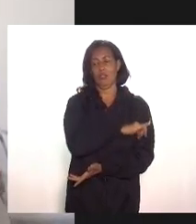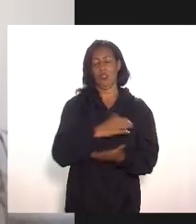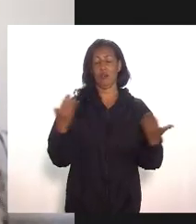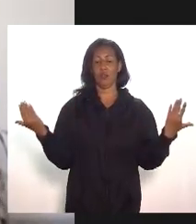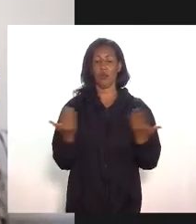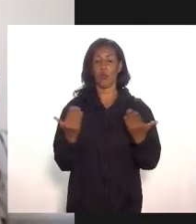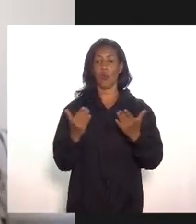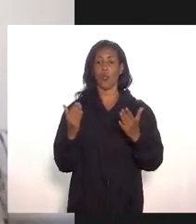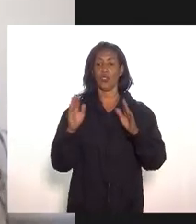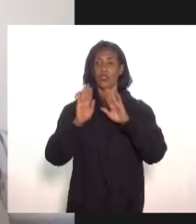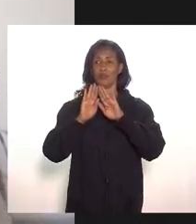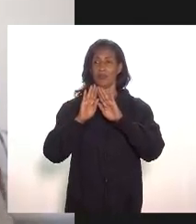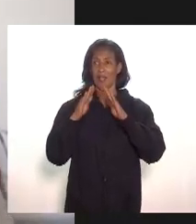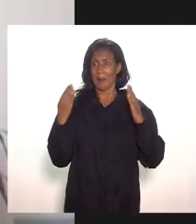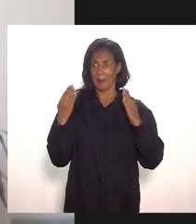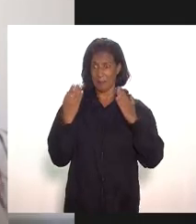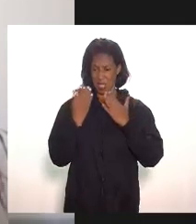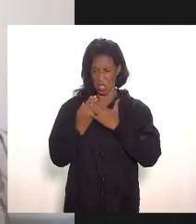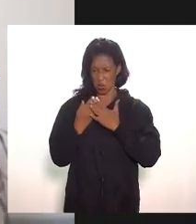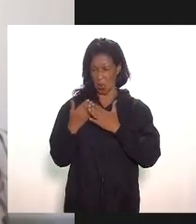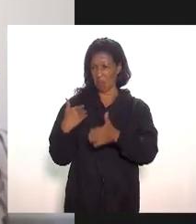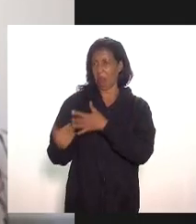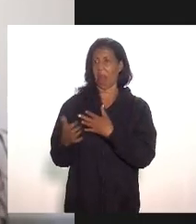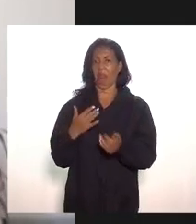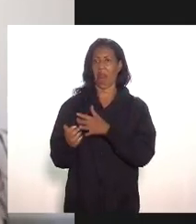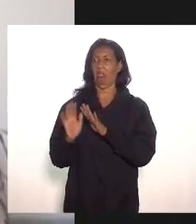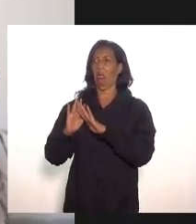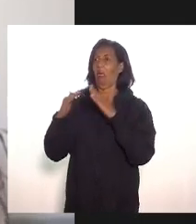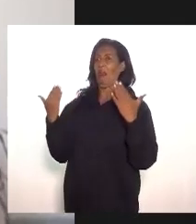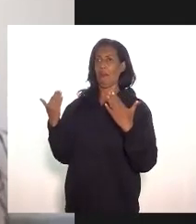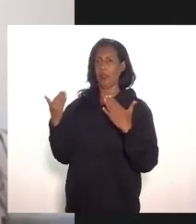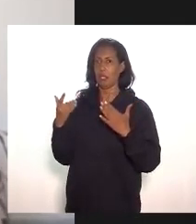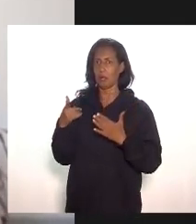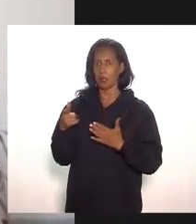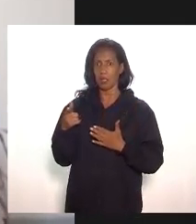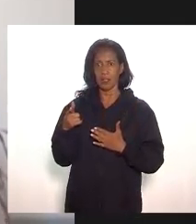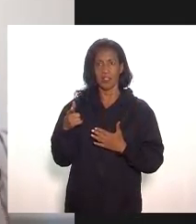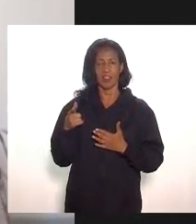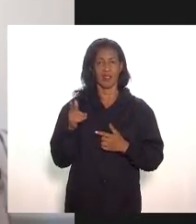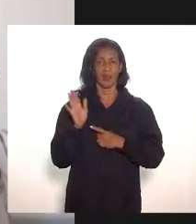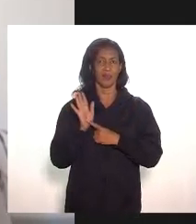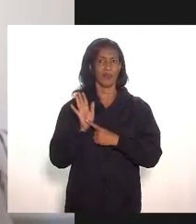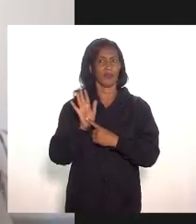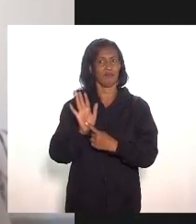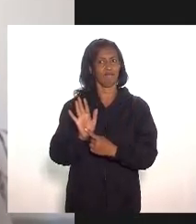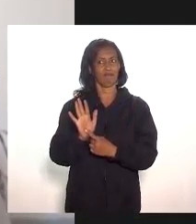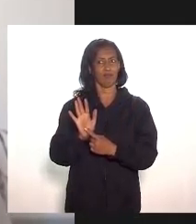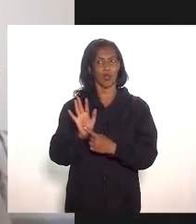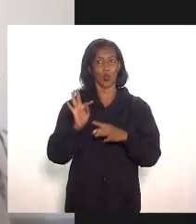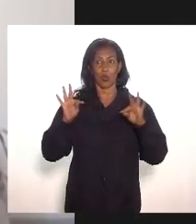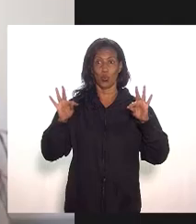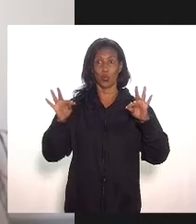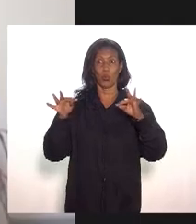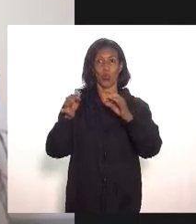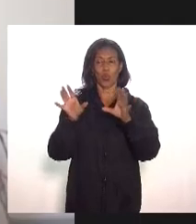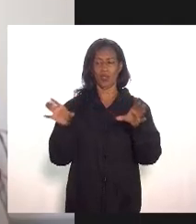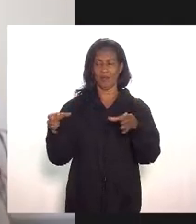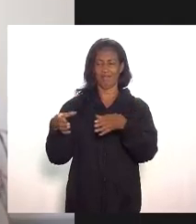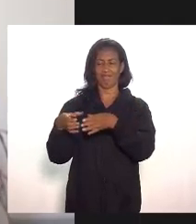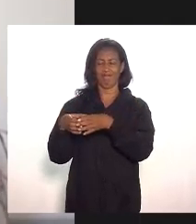abrir a escola a qualquer custo representa colocar toda a comunidade